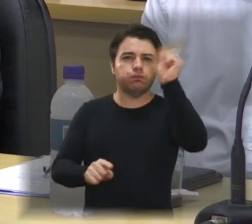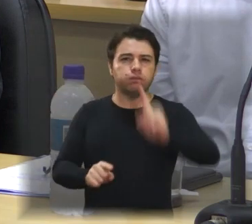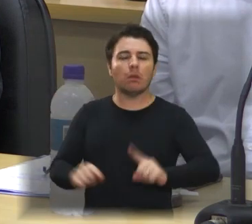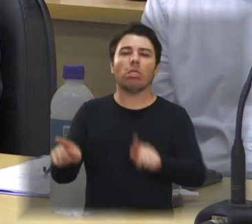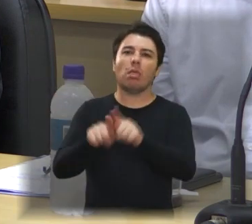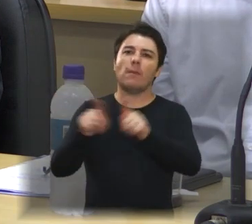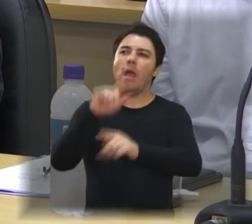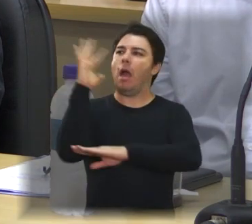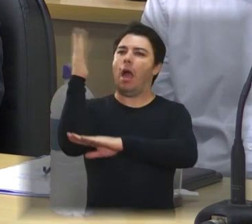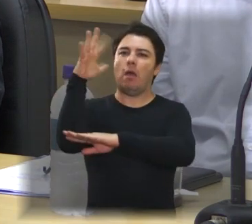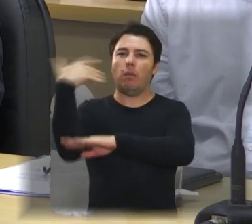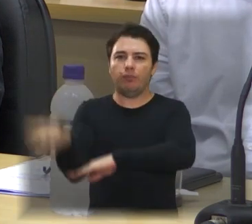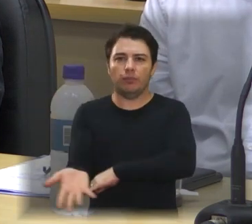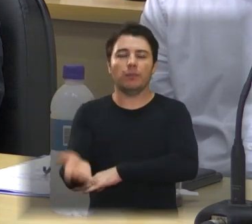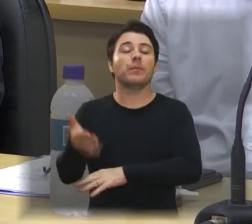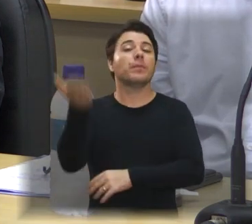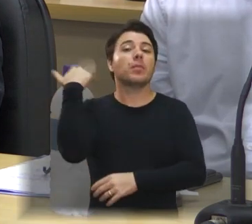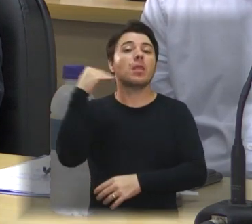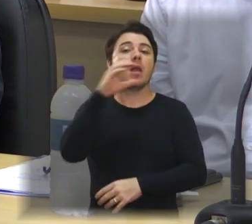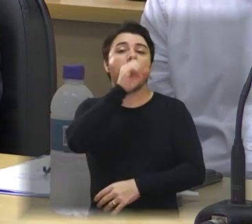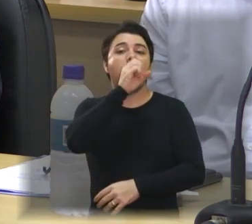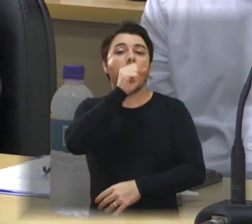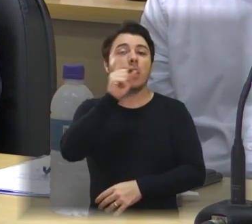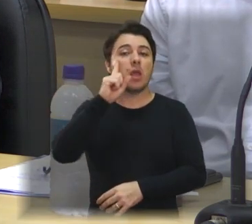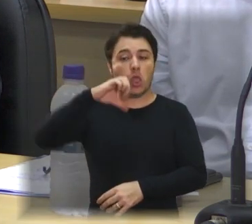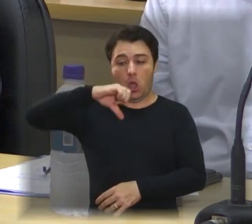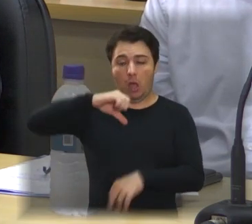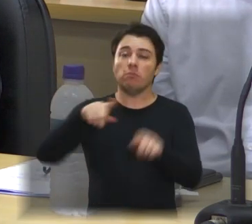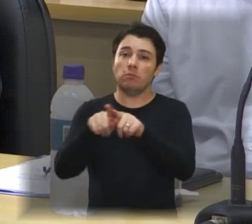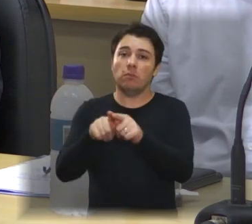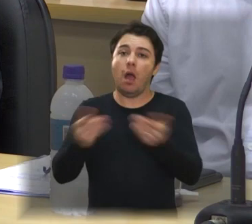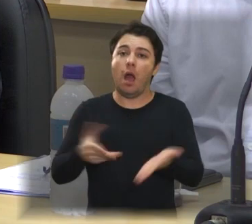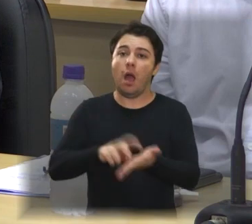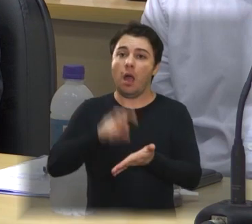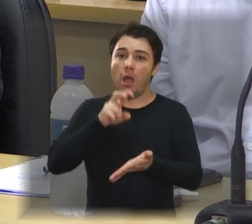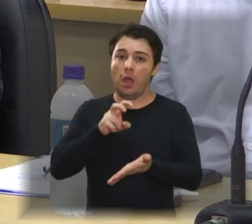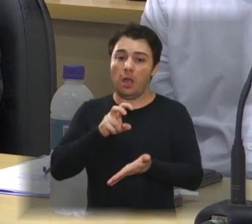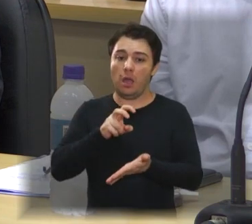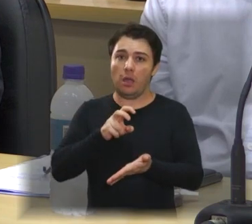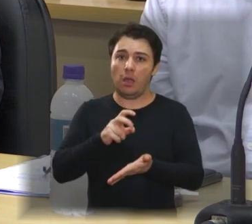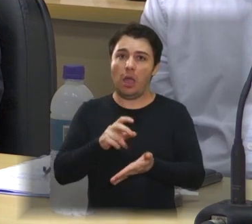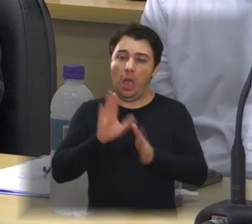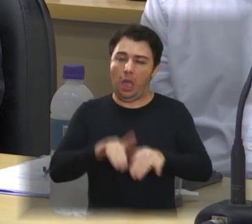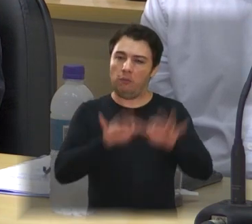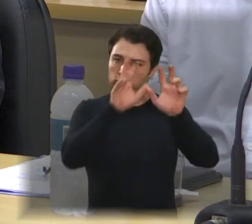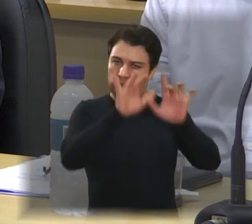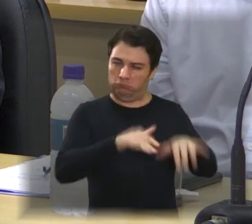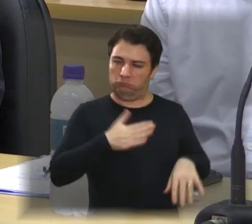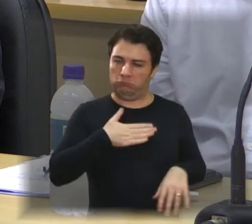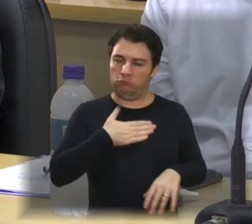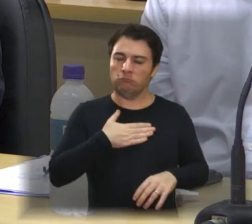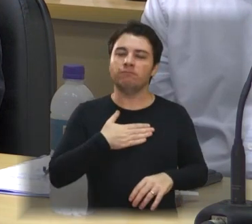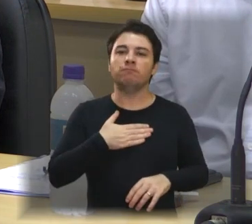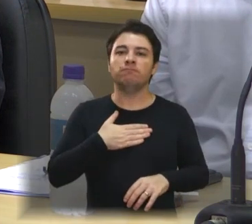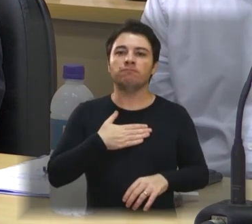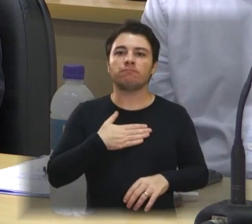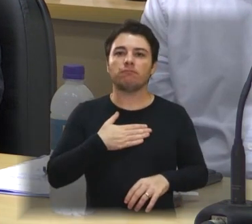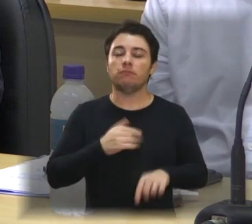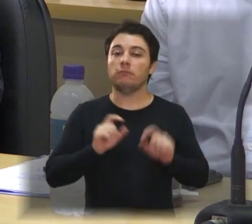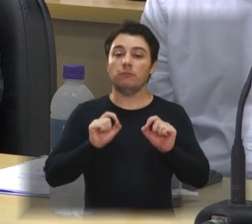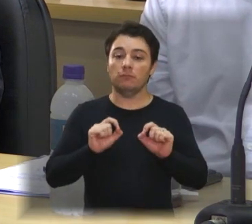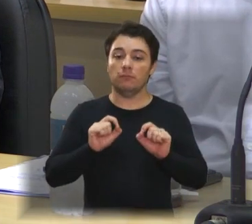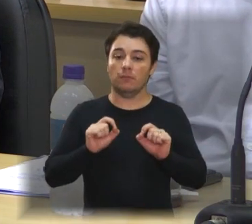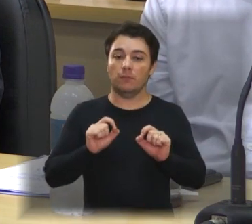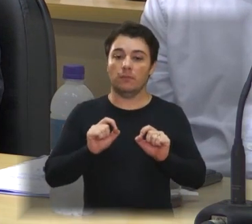E no sábado de no sábado dia 9 hoje pela manhã Esse é um tem um relato né não